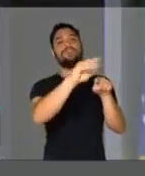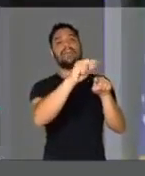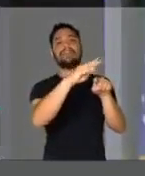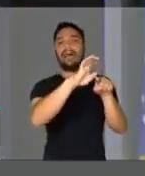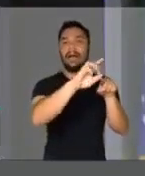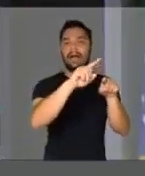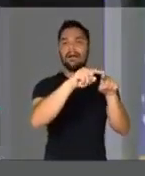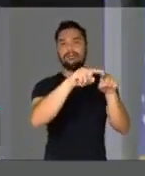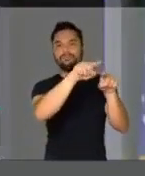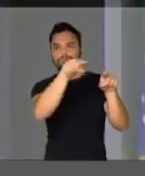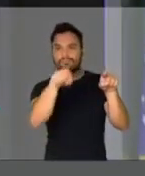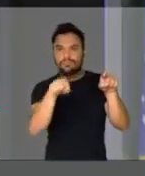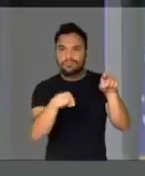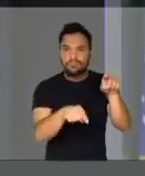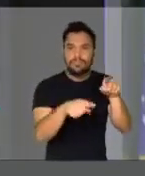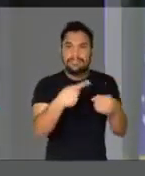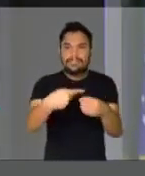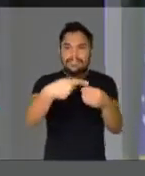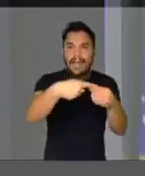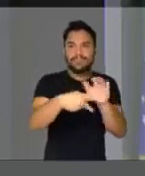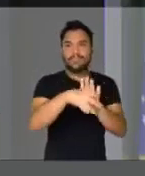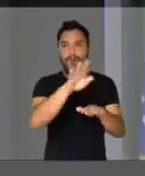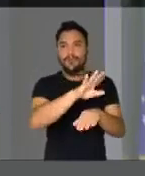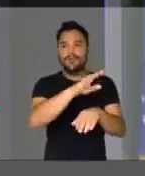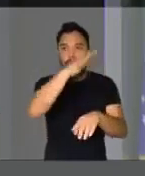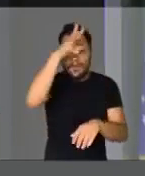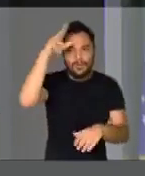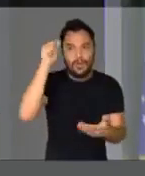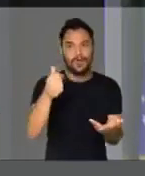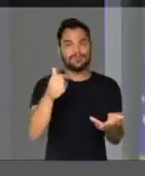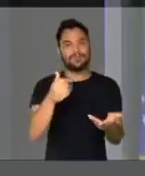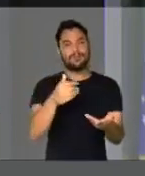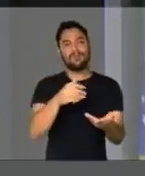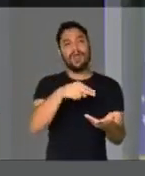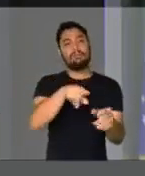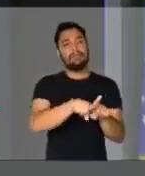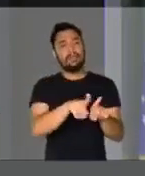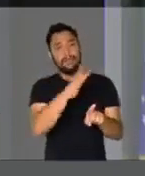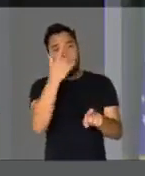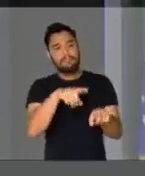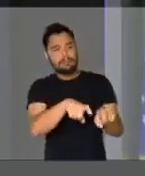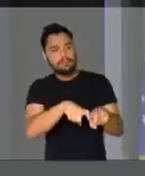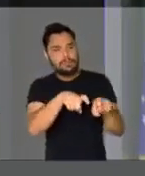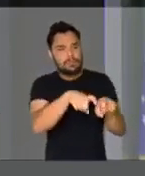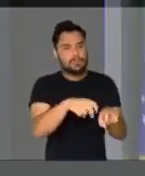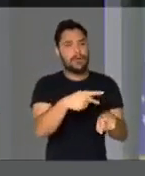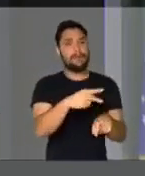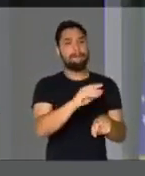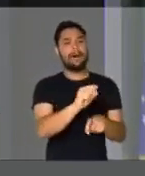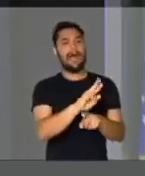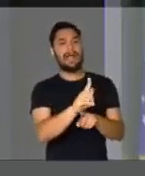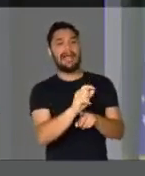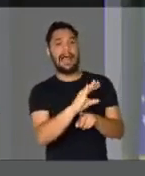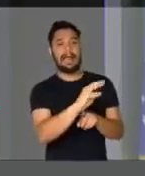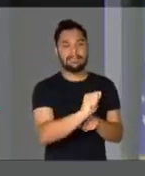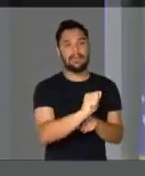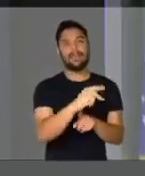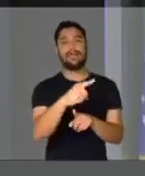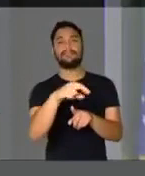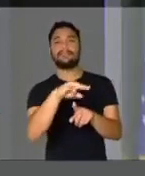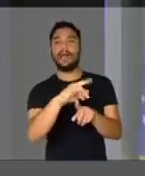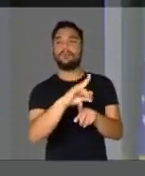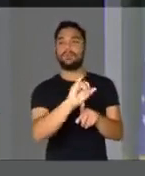Dos acolhedores cidadãos do Cruzeiro de Jauru e Figueirópolis do Oeste, aos pecuaristas de Barra do Garças e